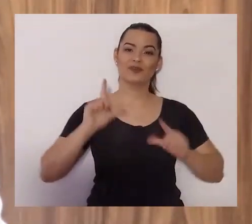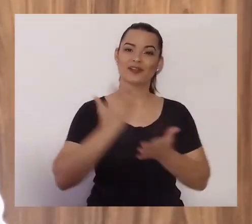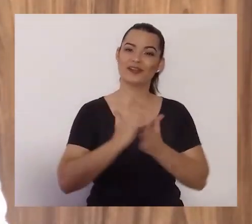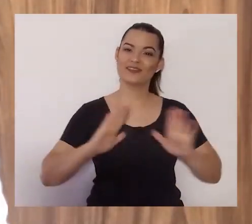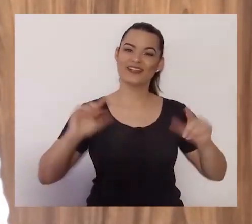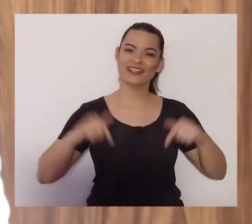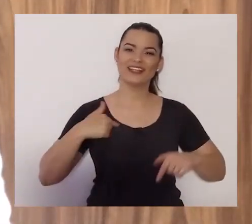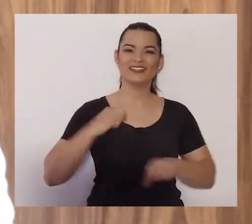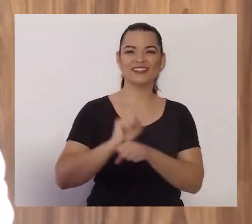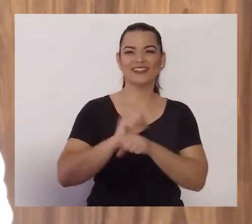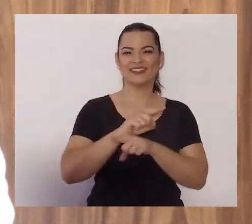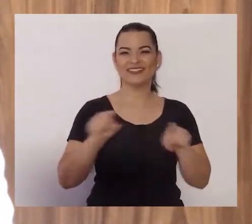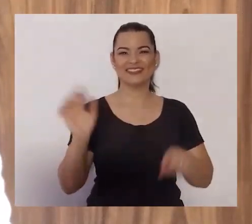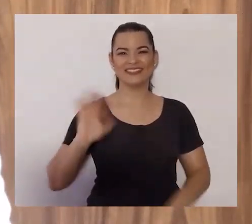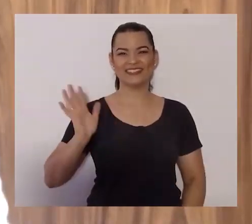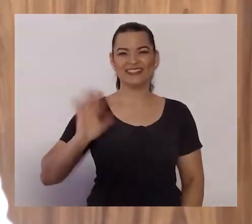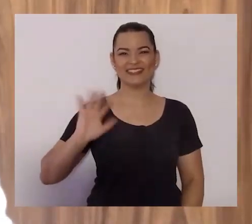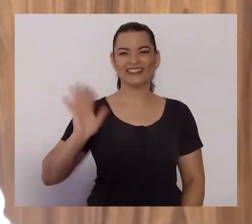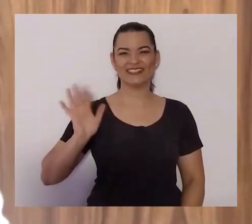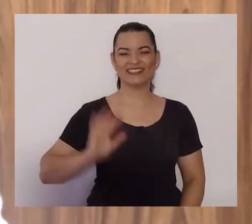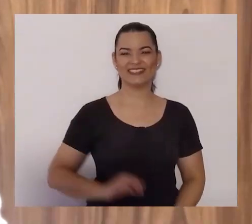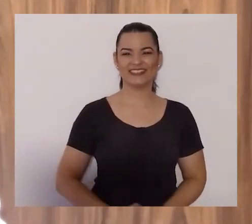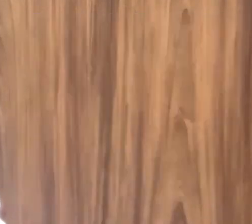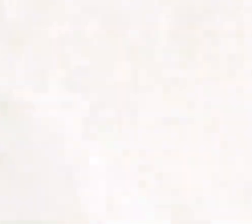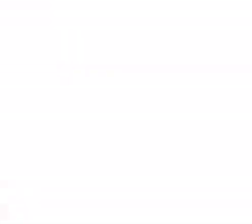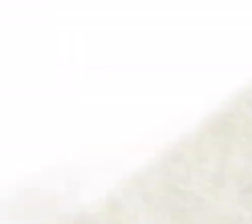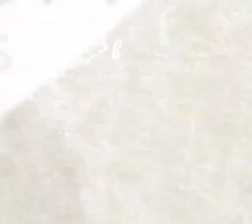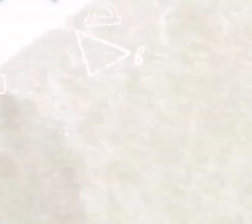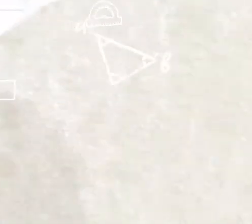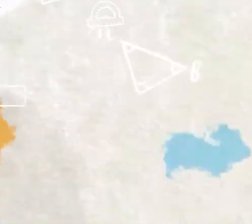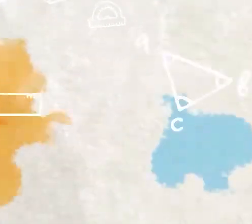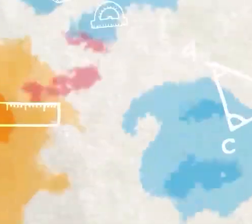próximo programa. Tchau, tchau!